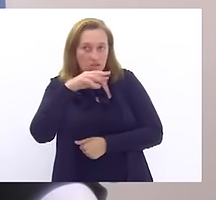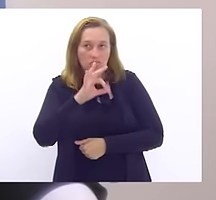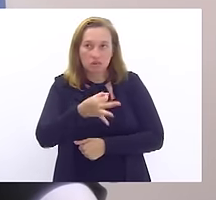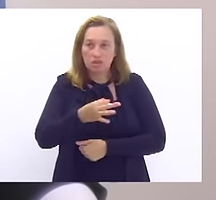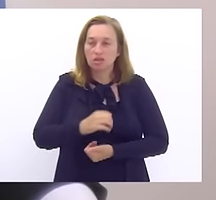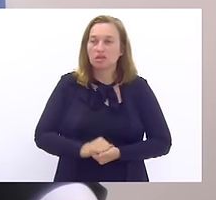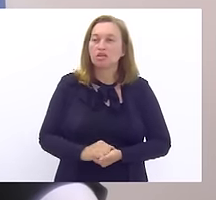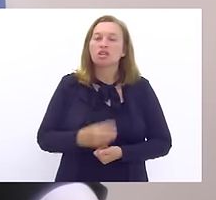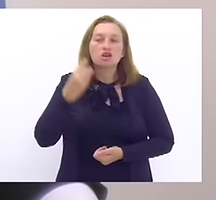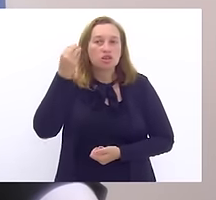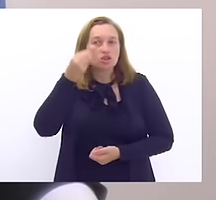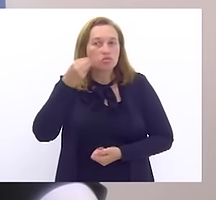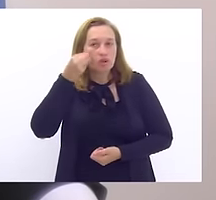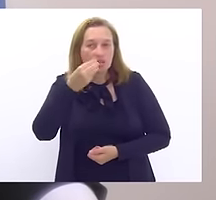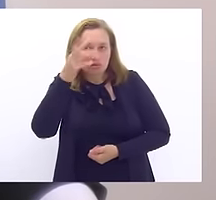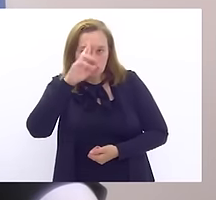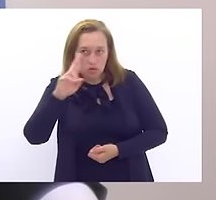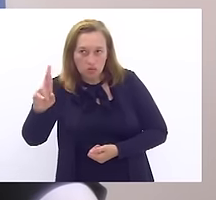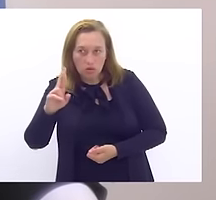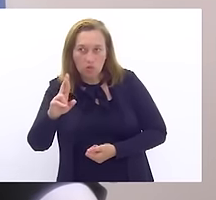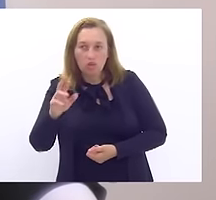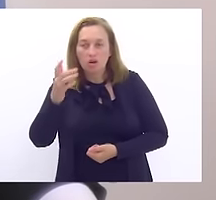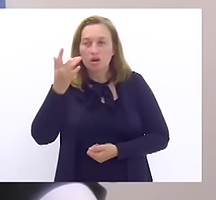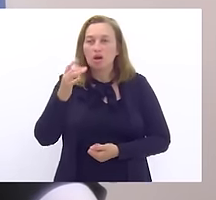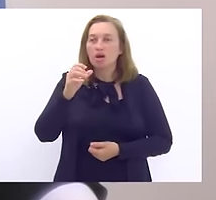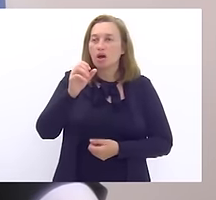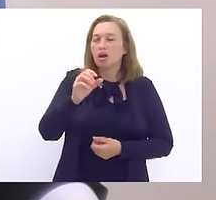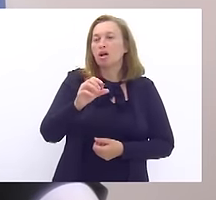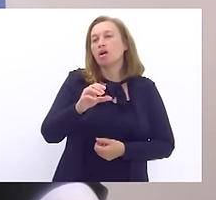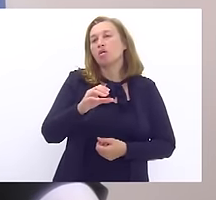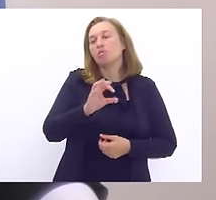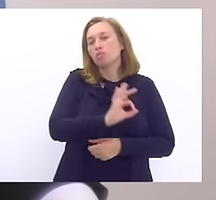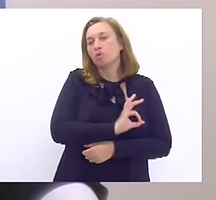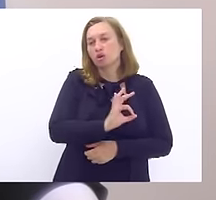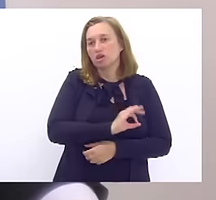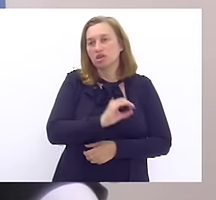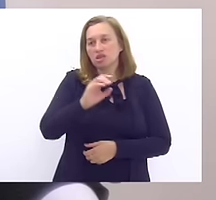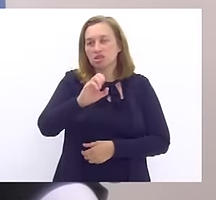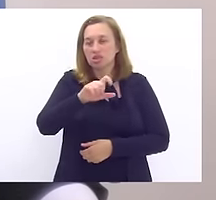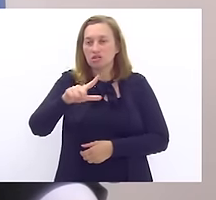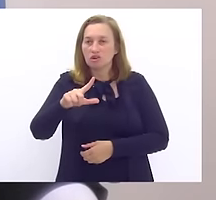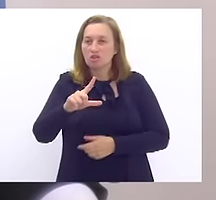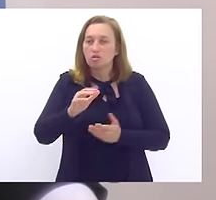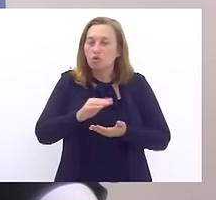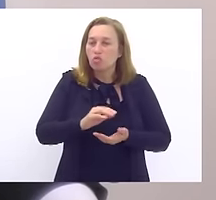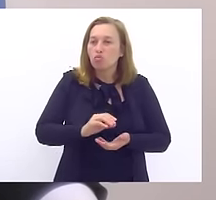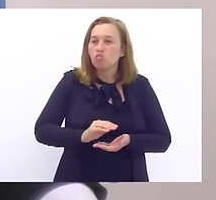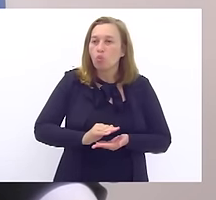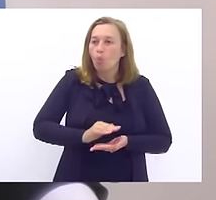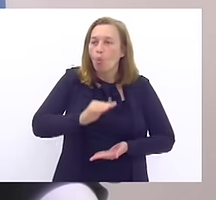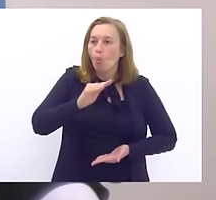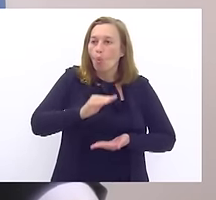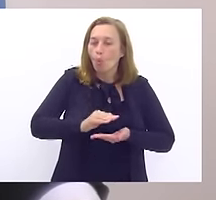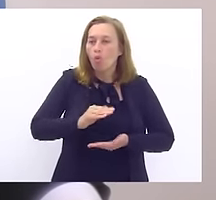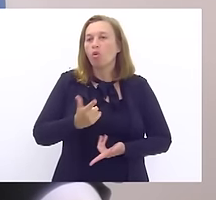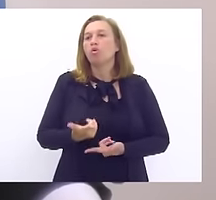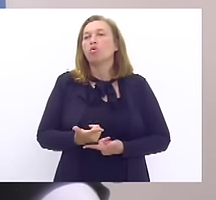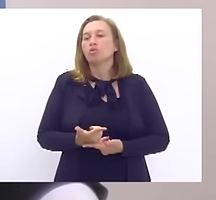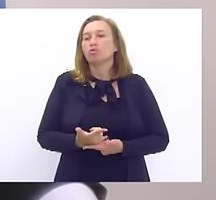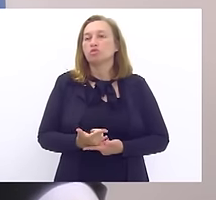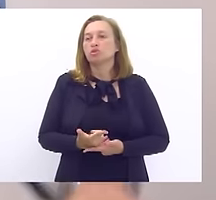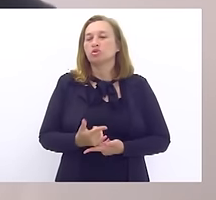na experiência do Senhor se eu considero que a polícia civil poderia pelo pelo volume de realizações e que esses policiais foram